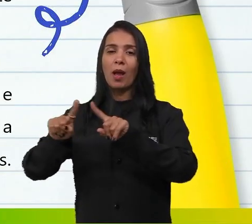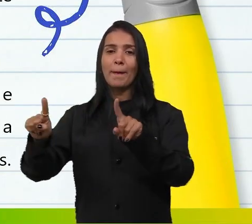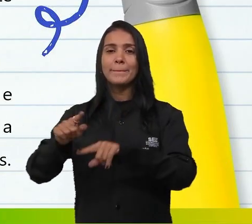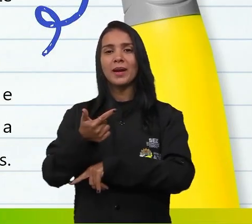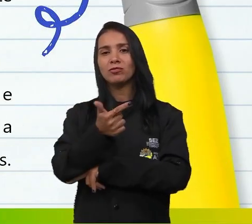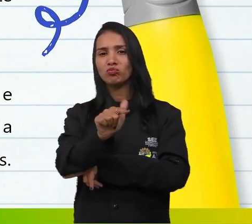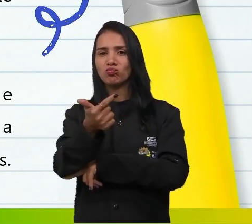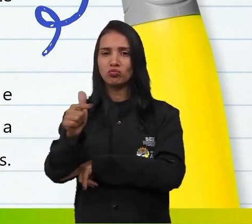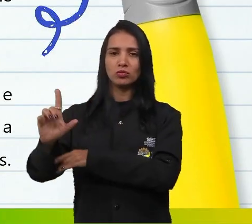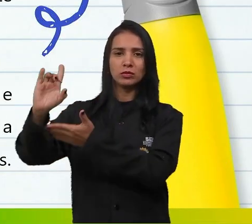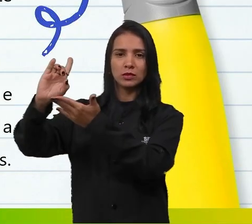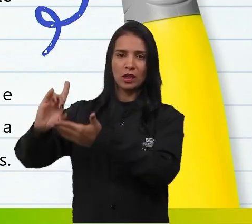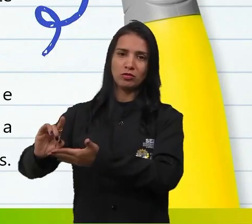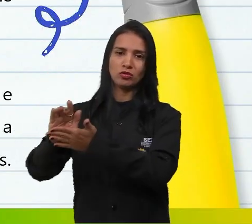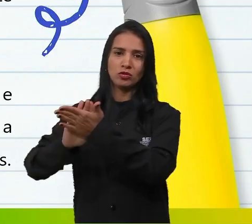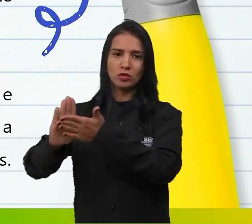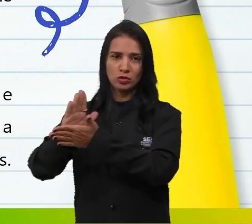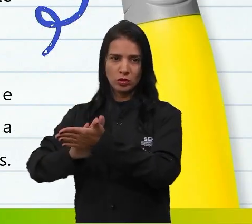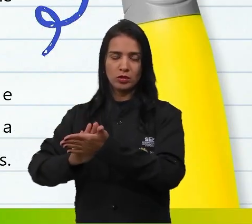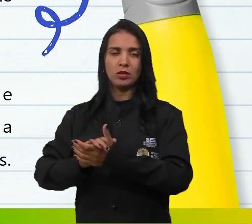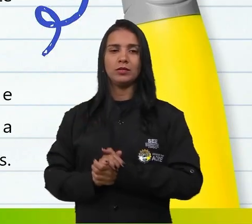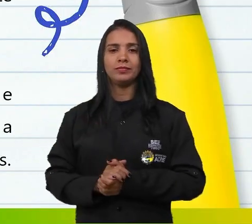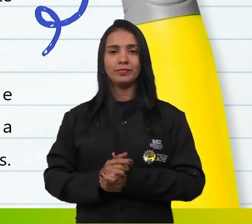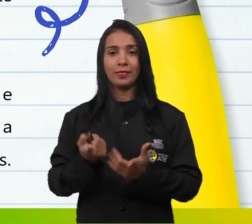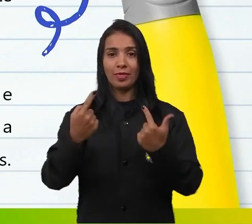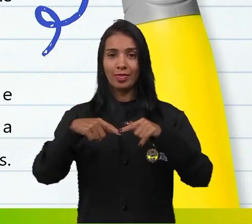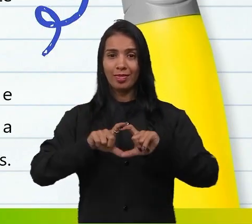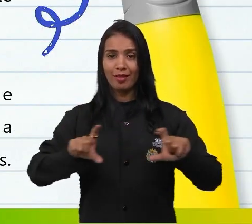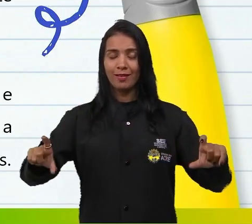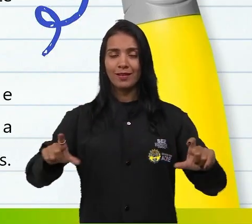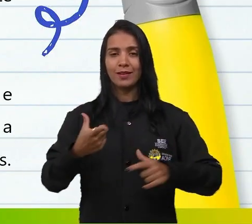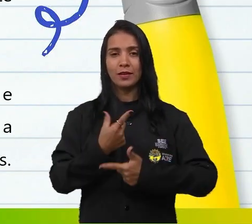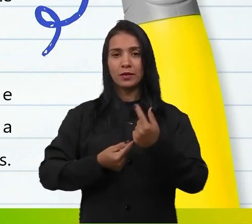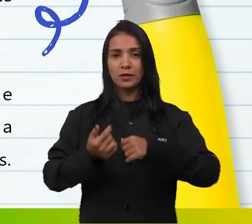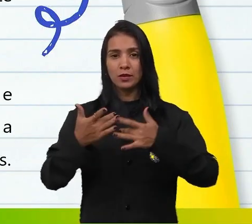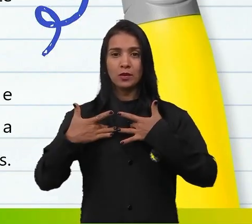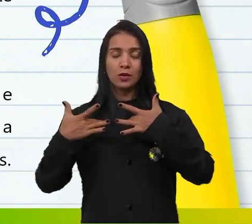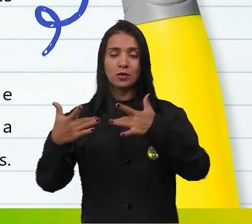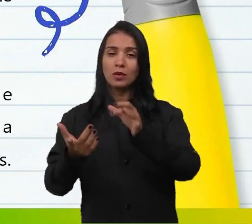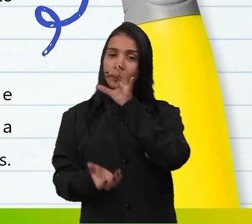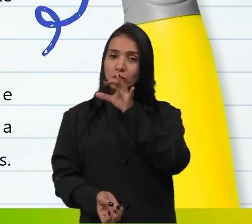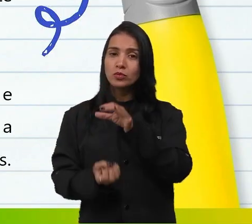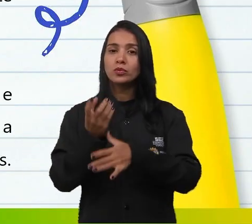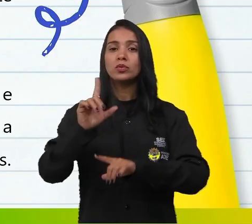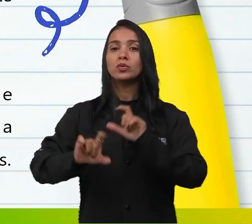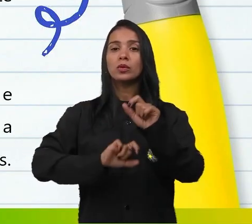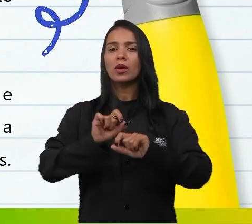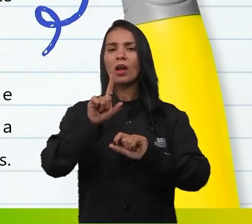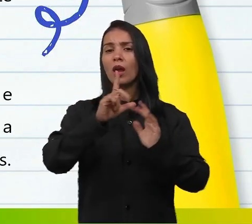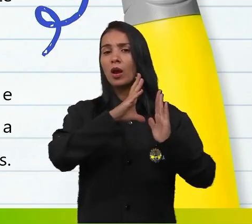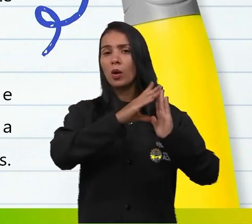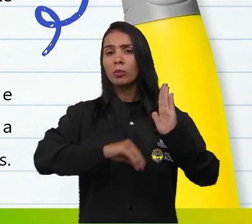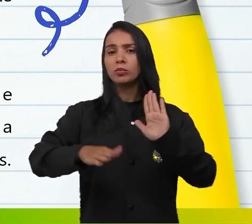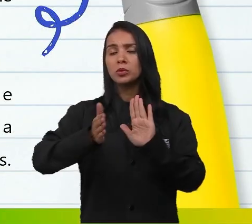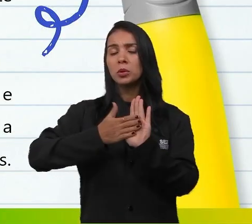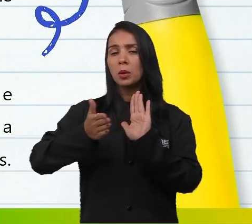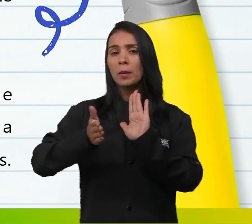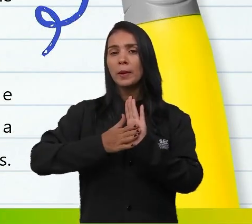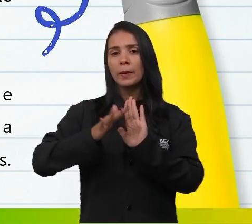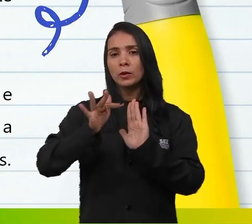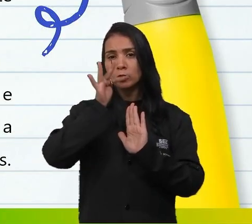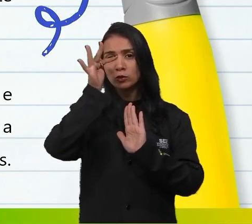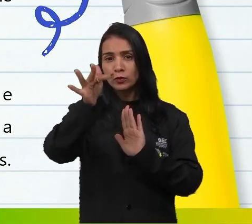maior risco. A economia solidária surge como alternativa, promovendo inclusão